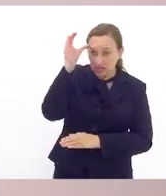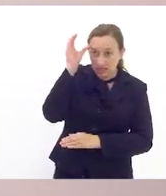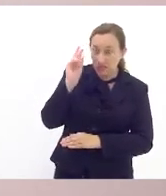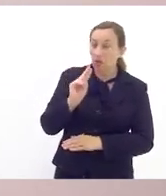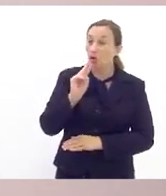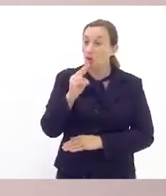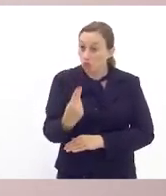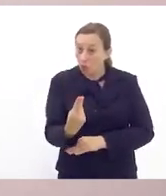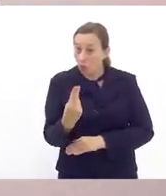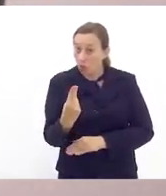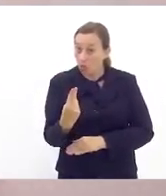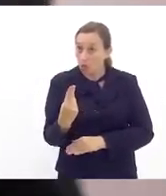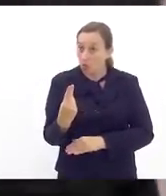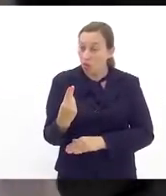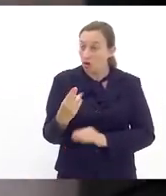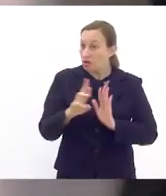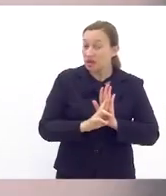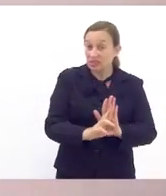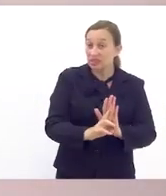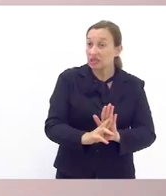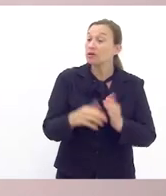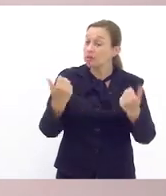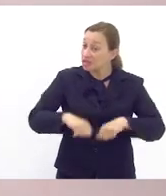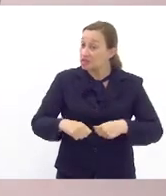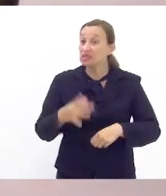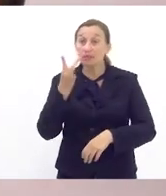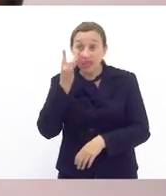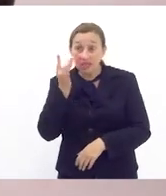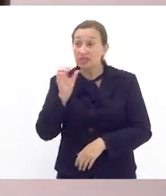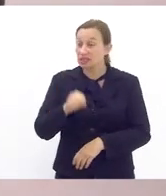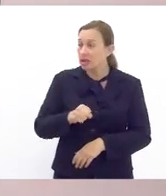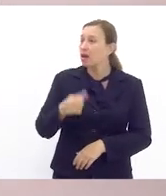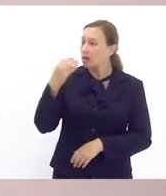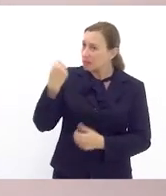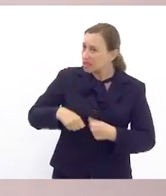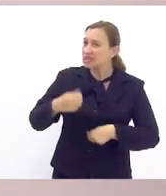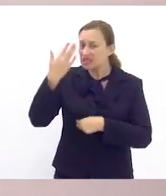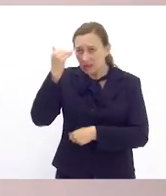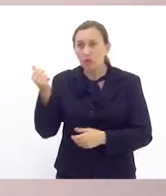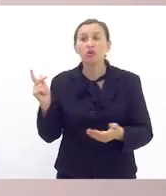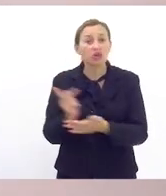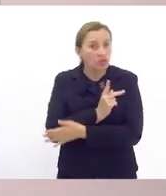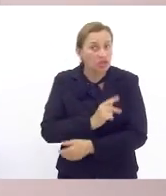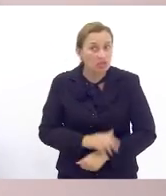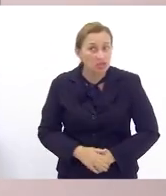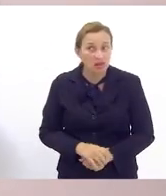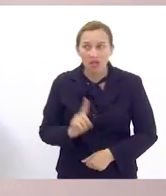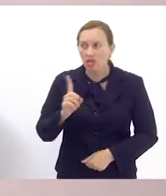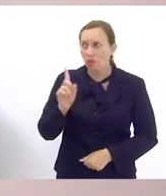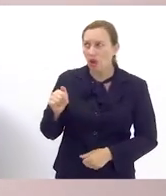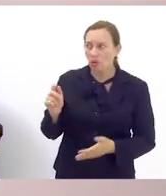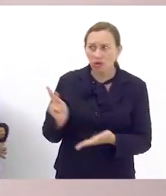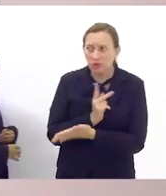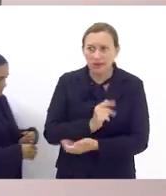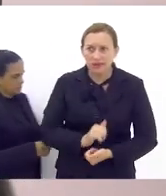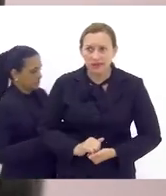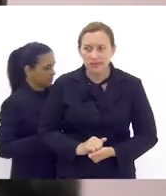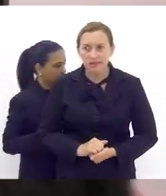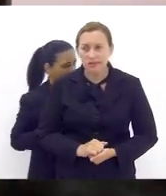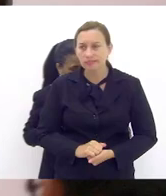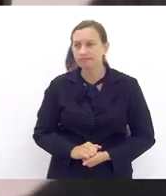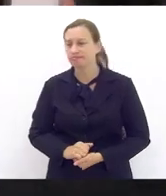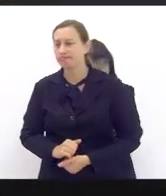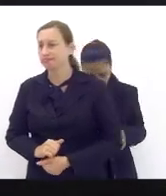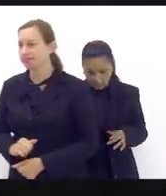a mando dele tem que estar presente porque ele tem que saber o que que tá acontecendo não é assim que acontece o